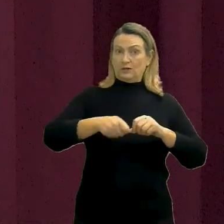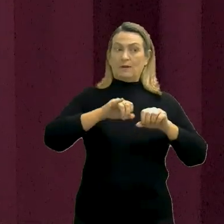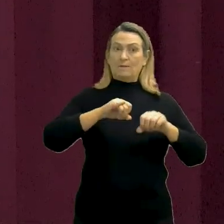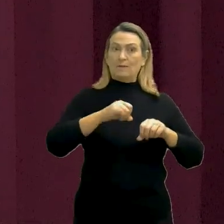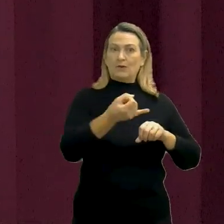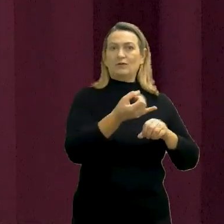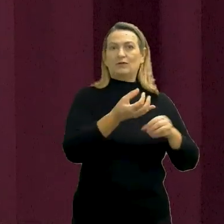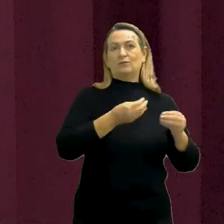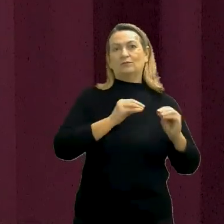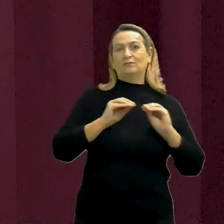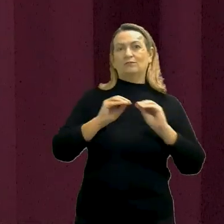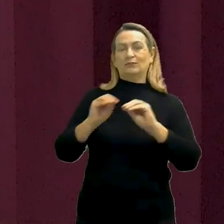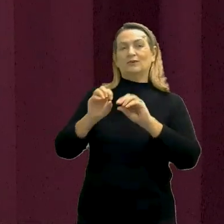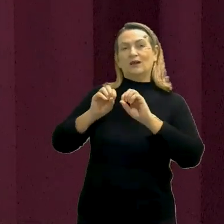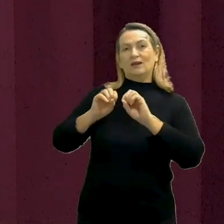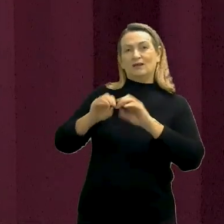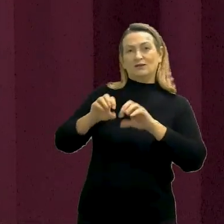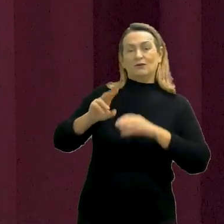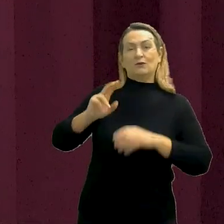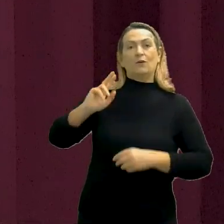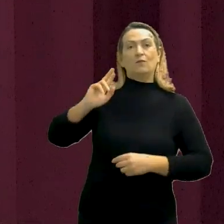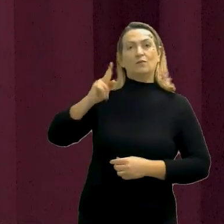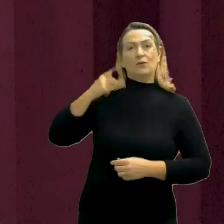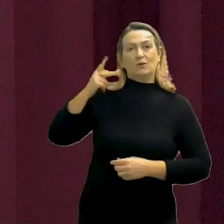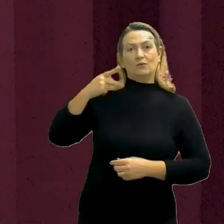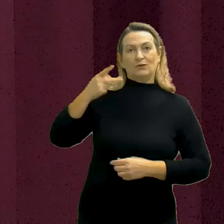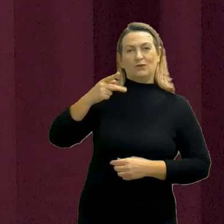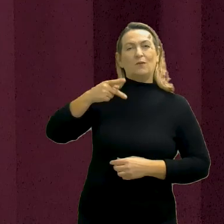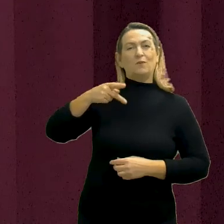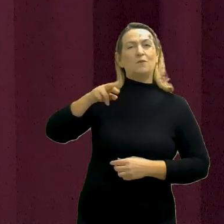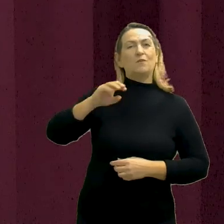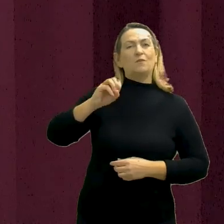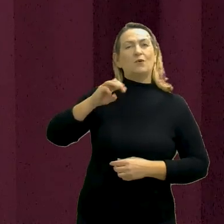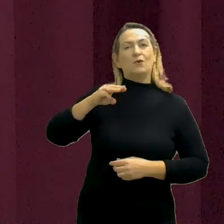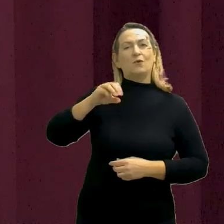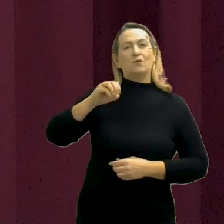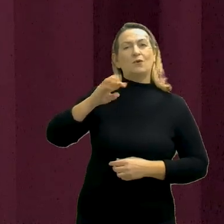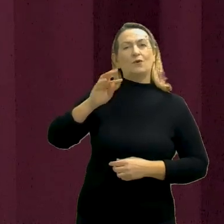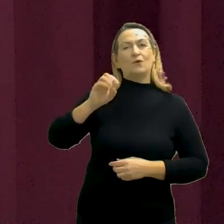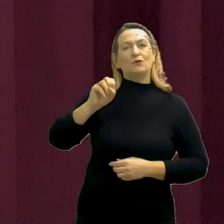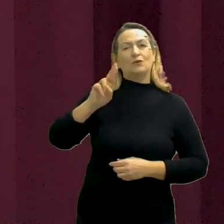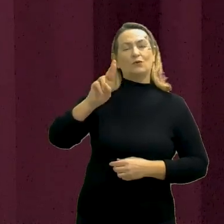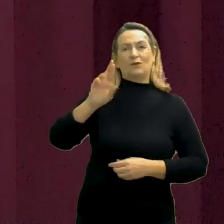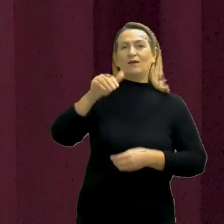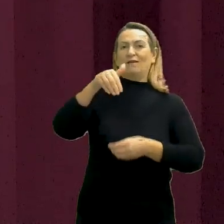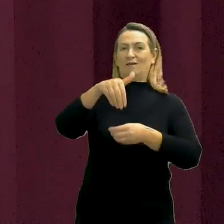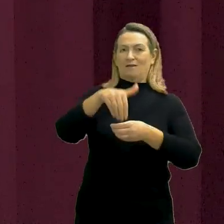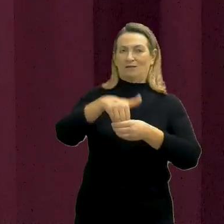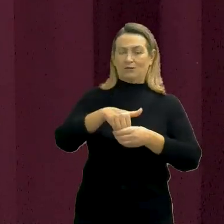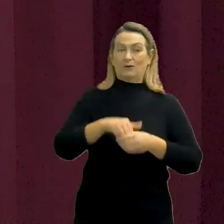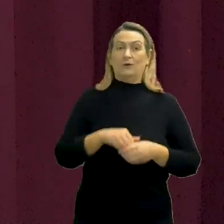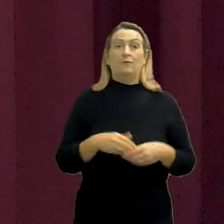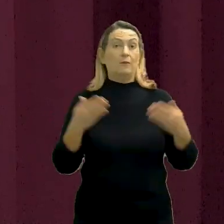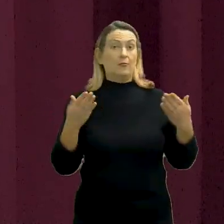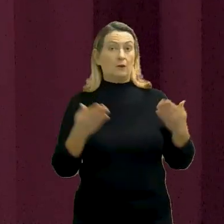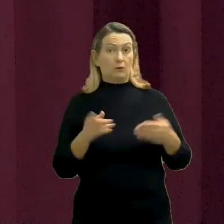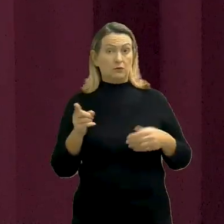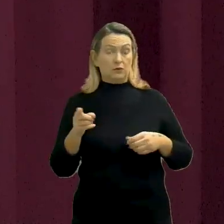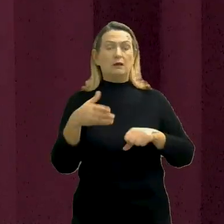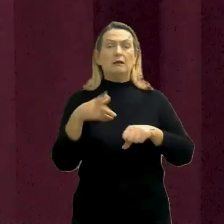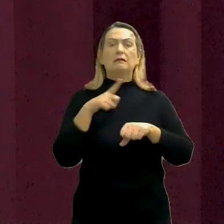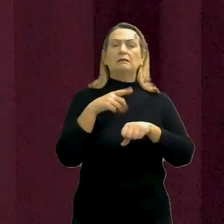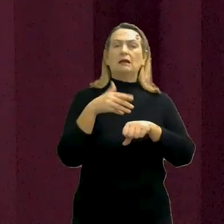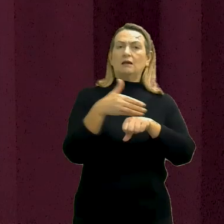Então hoje o promotor eleitoral Ele tem acesso ao ao ao ao